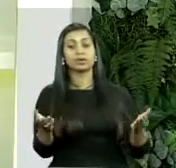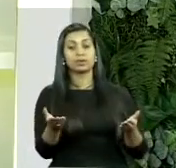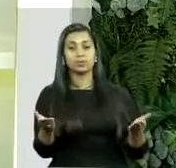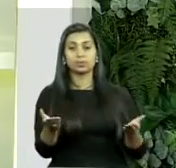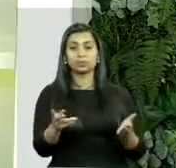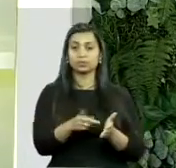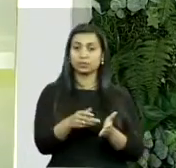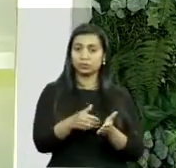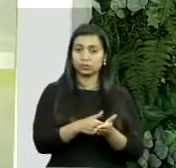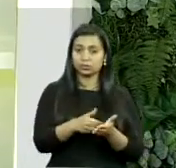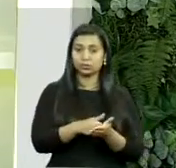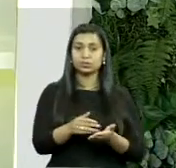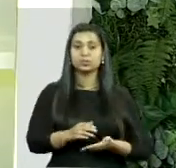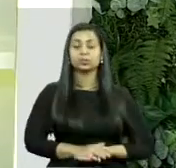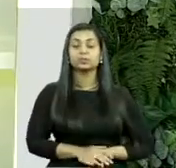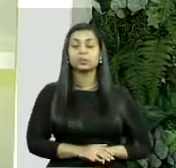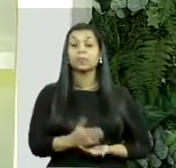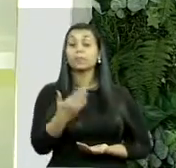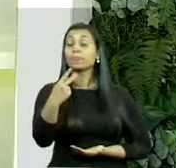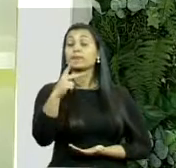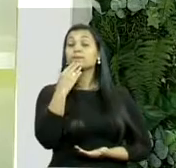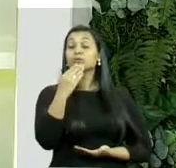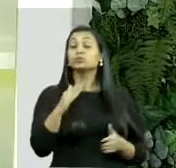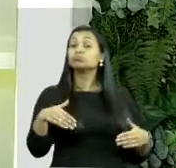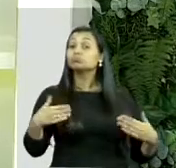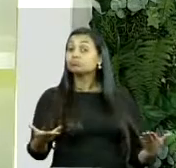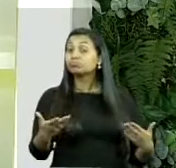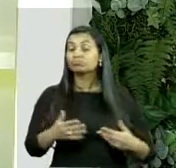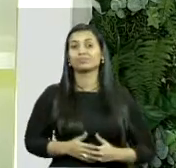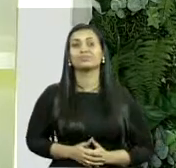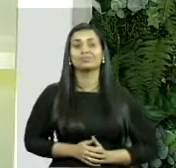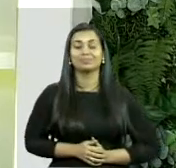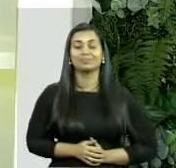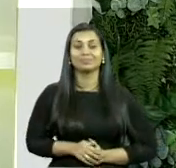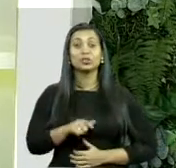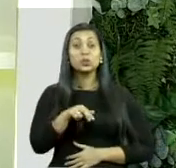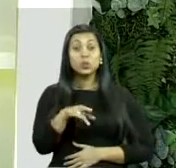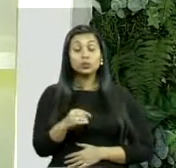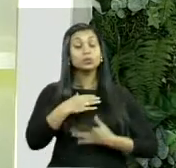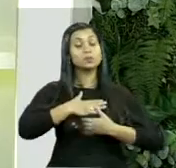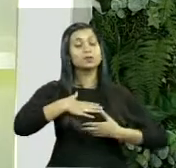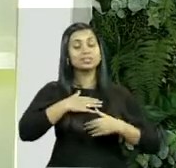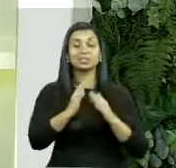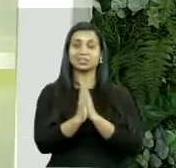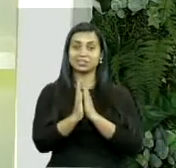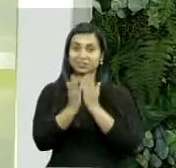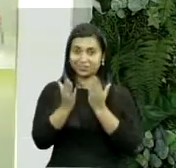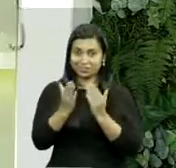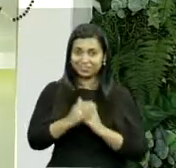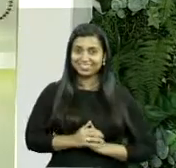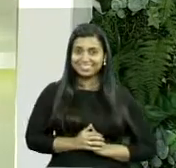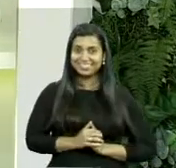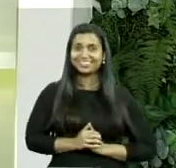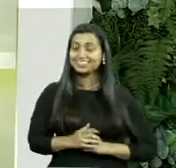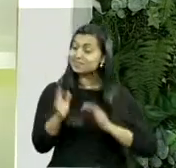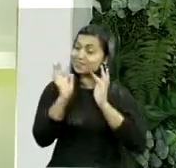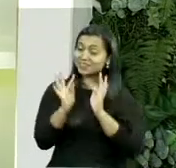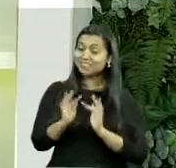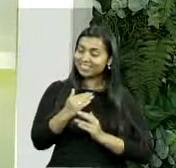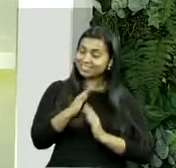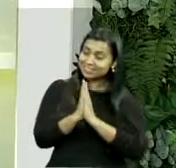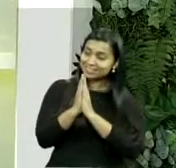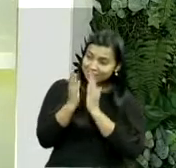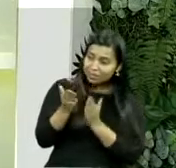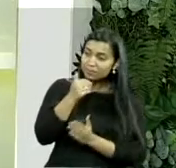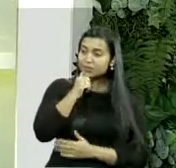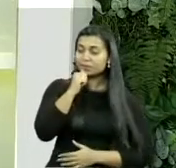esse mistério para Nossa Senhora? Quais são suas intenções? Lúcio, tem um prazer imenso falar com você, viu? Eu estou muito feliz de rezar